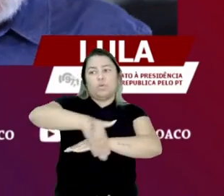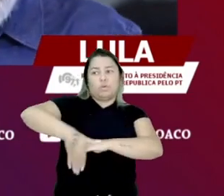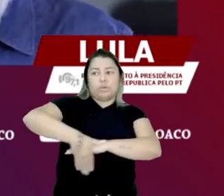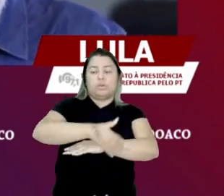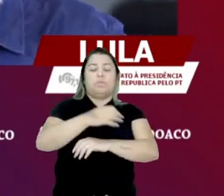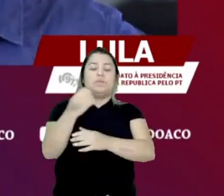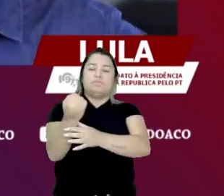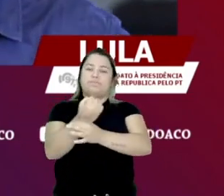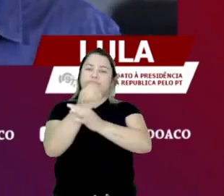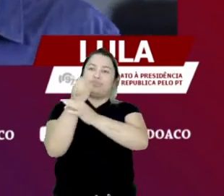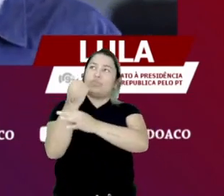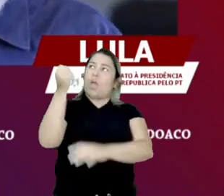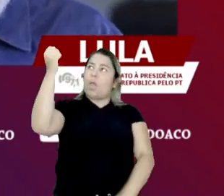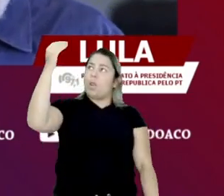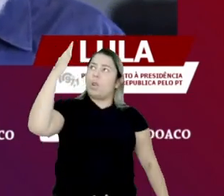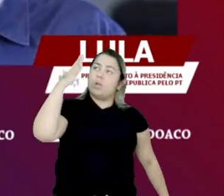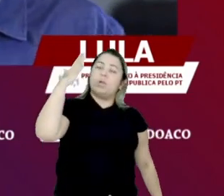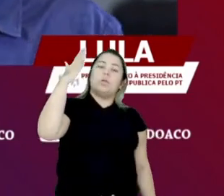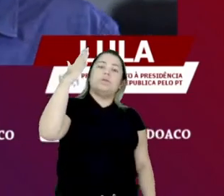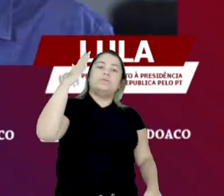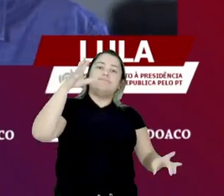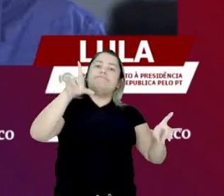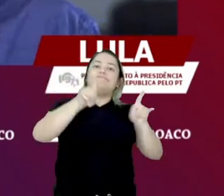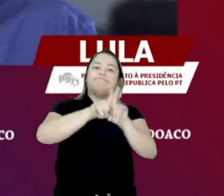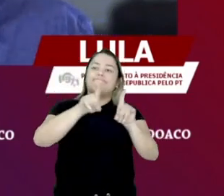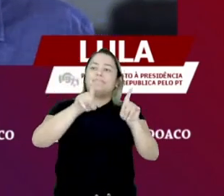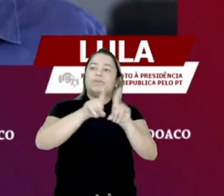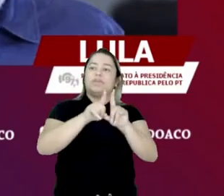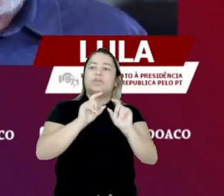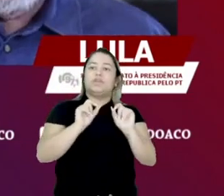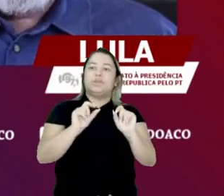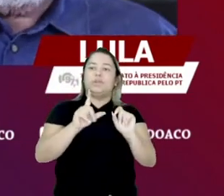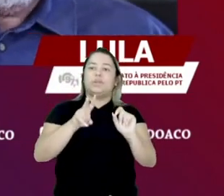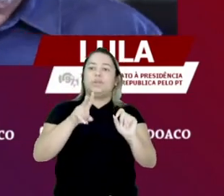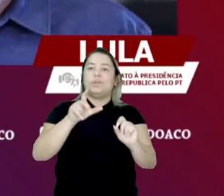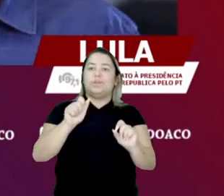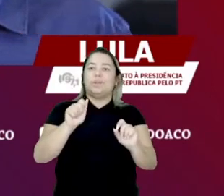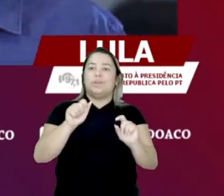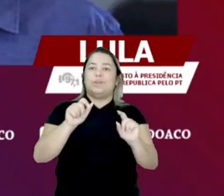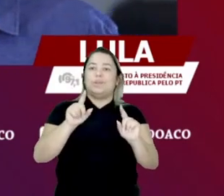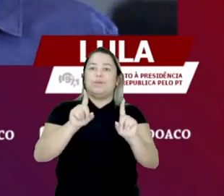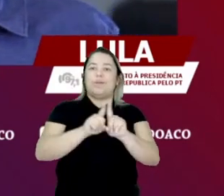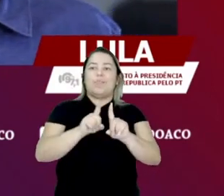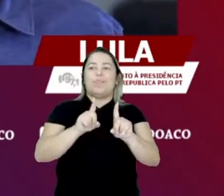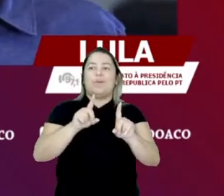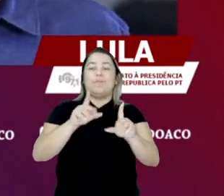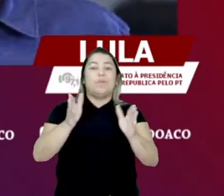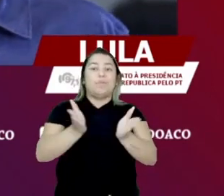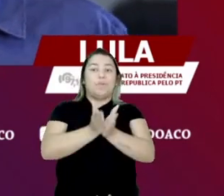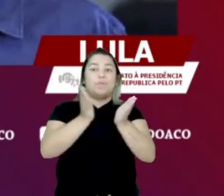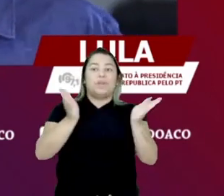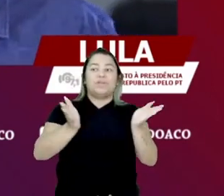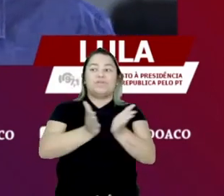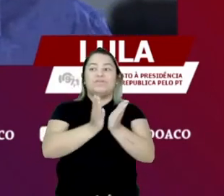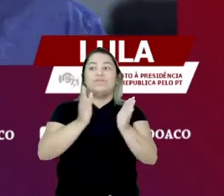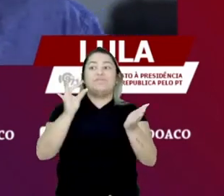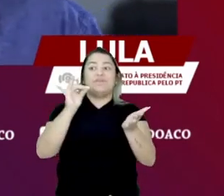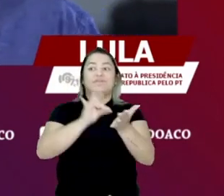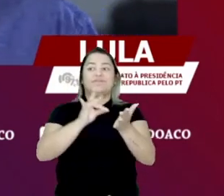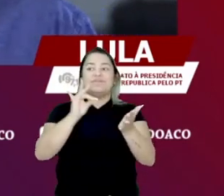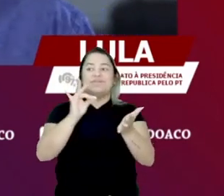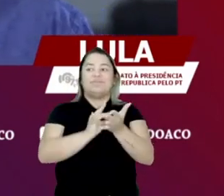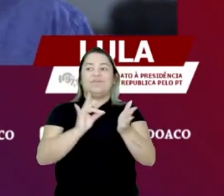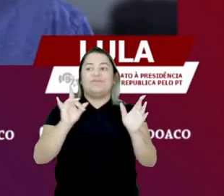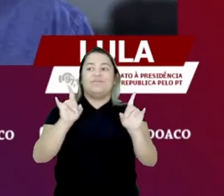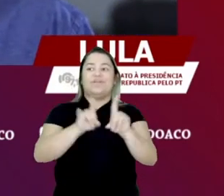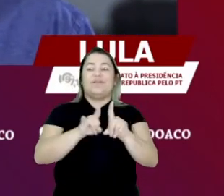esse acúmulo de lucro da Petrobras e da União poderiam ser devolvidos, sabe, agora, para fazer o subsídio e não tentar